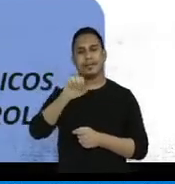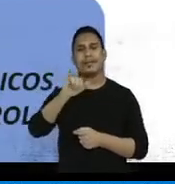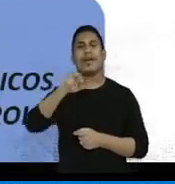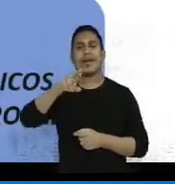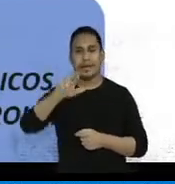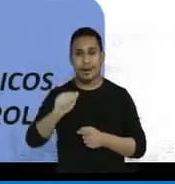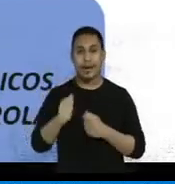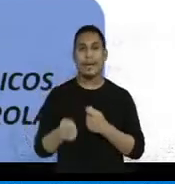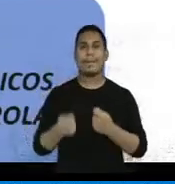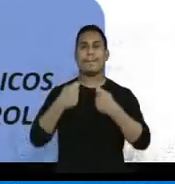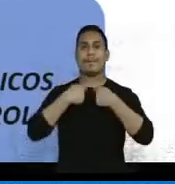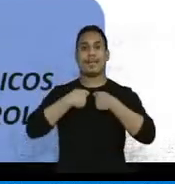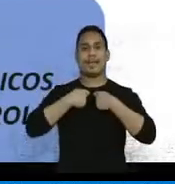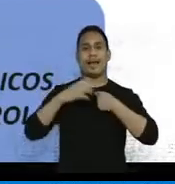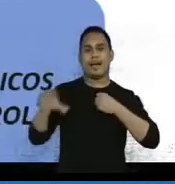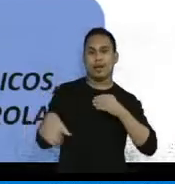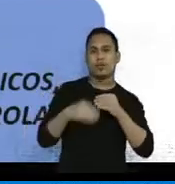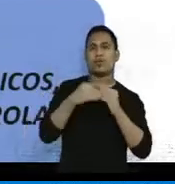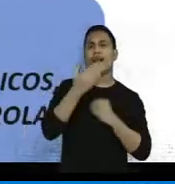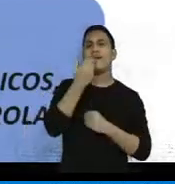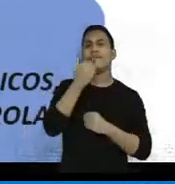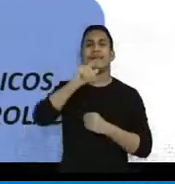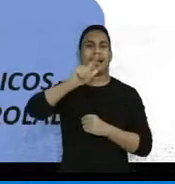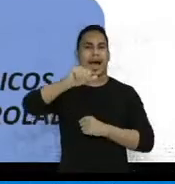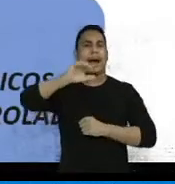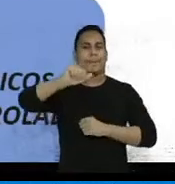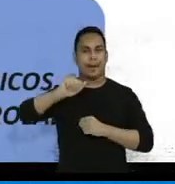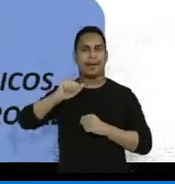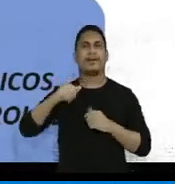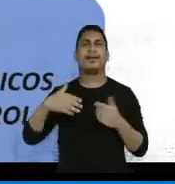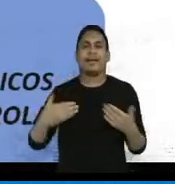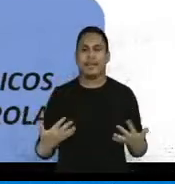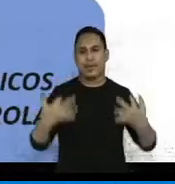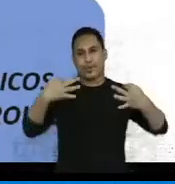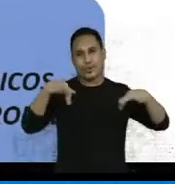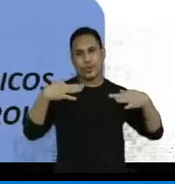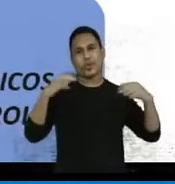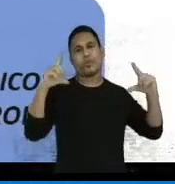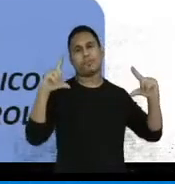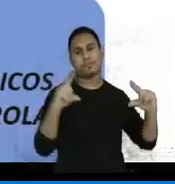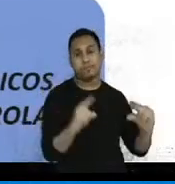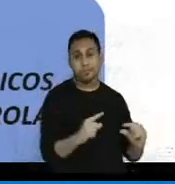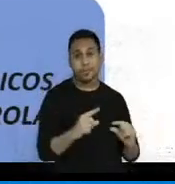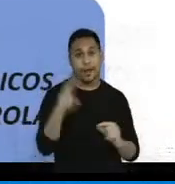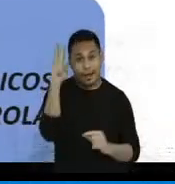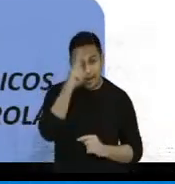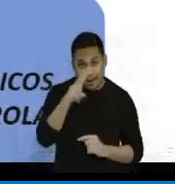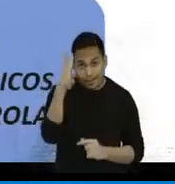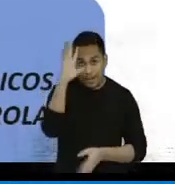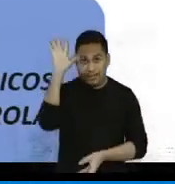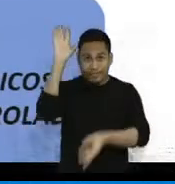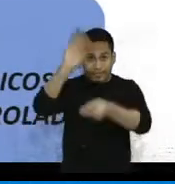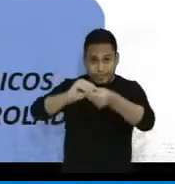GABA, menos dor. Então, recapitulando, o que é a fibromialgia? Um erro de comunicação entre a periferia e o